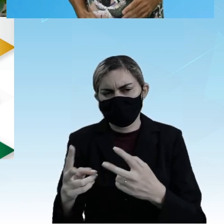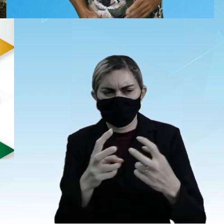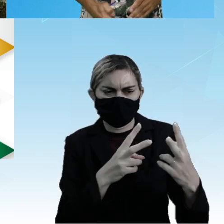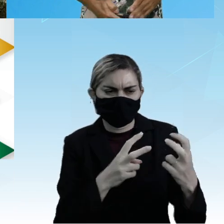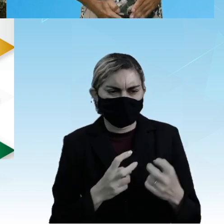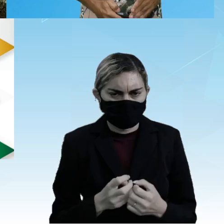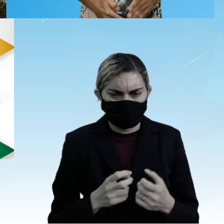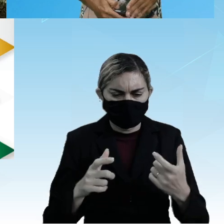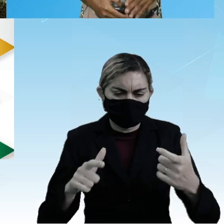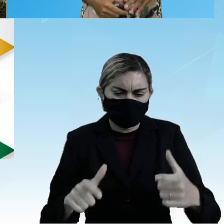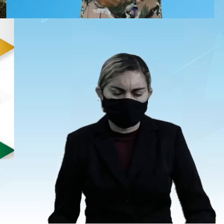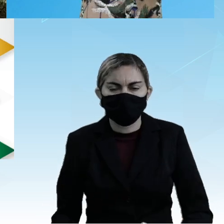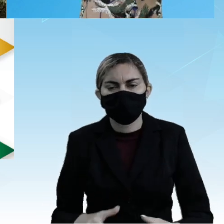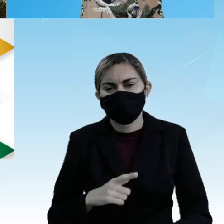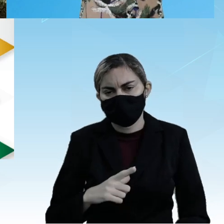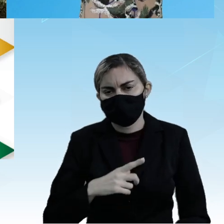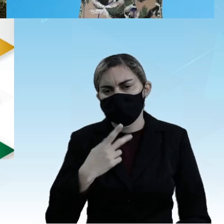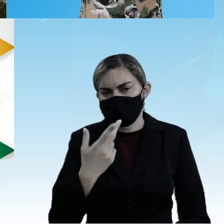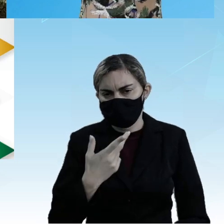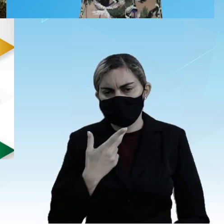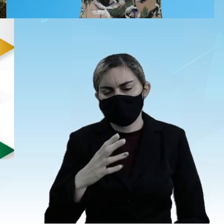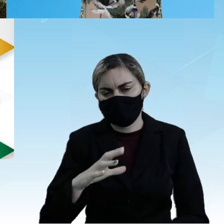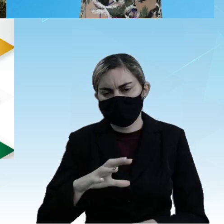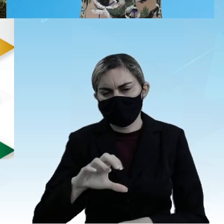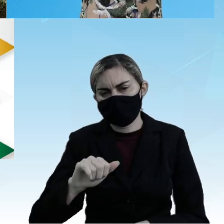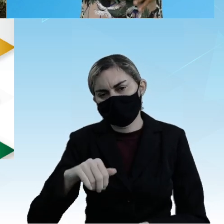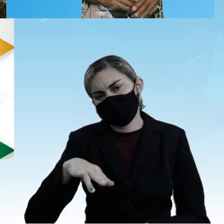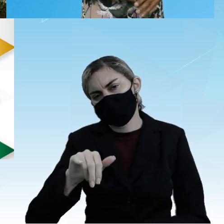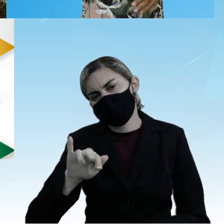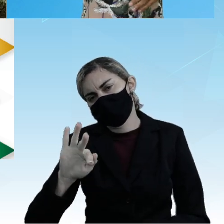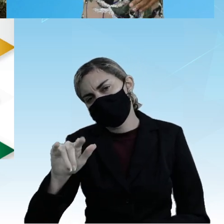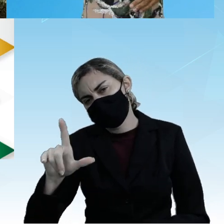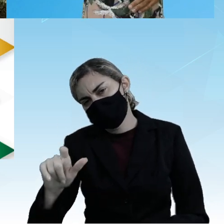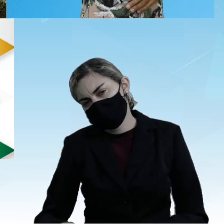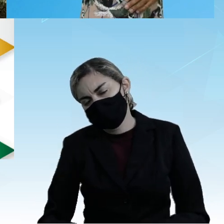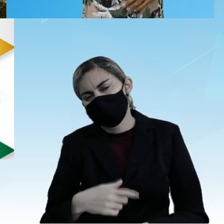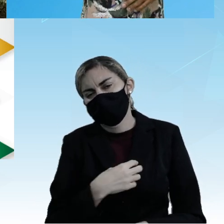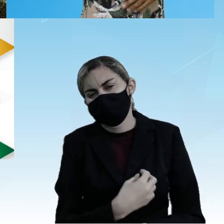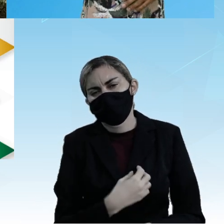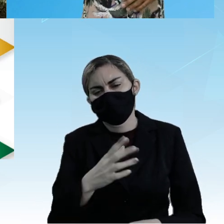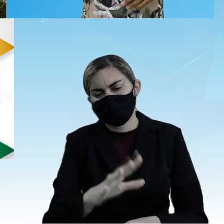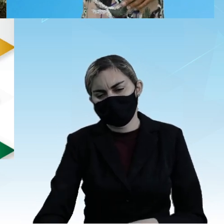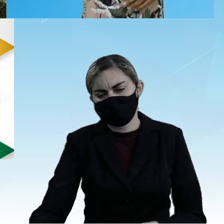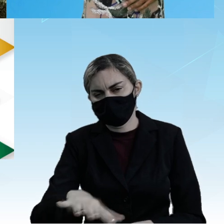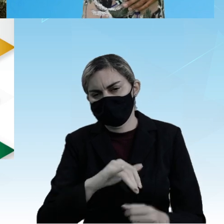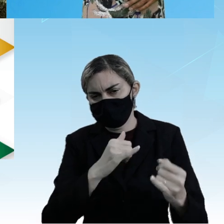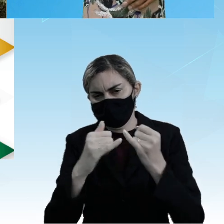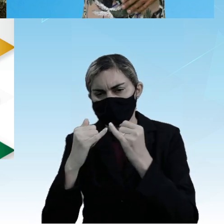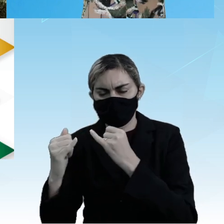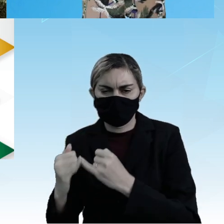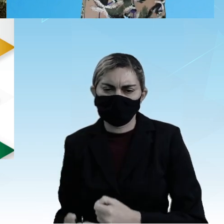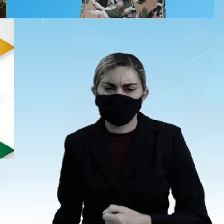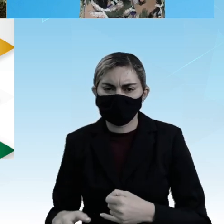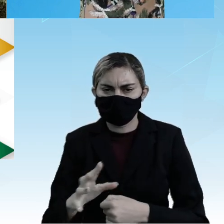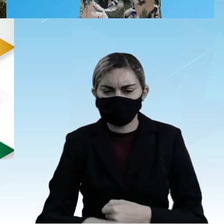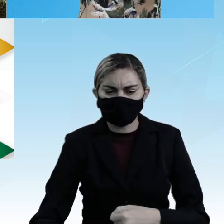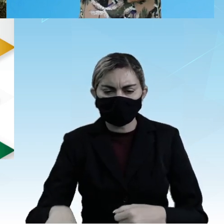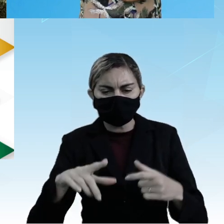imperceptível no ambiente. Quando se fala de camuflagem, a gente tem os seres eles irão assemelhar-se com os